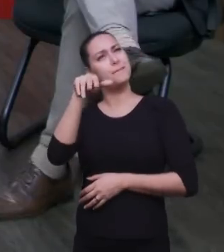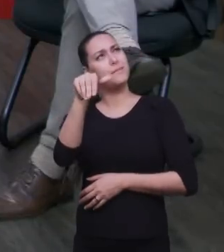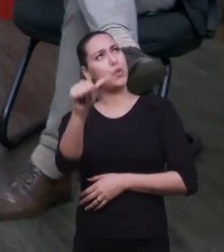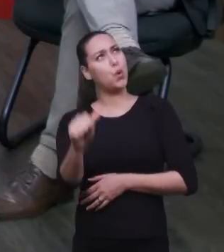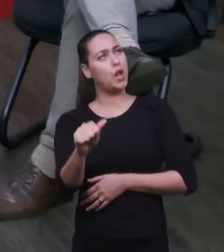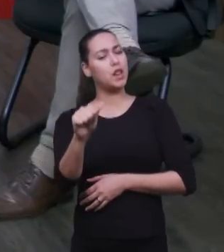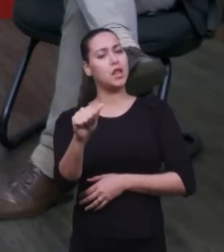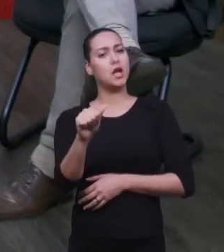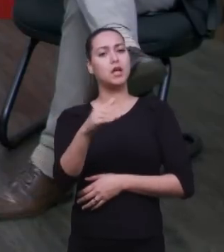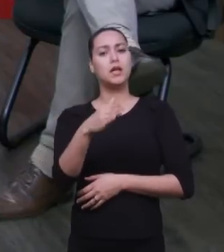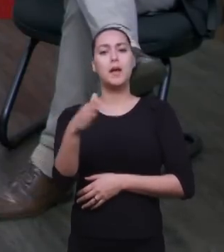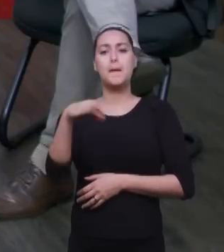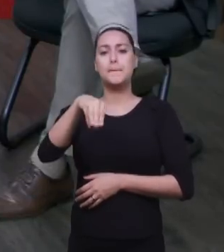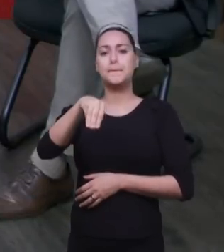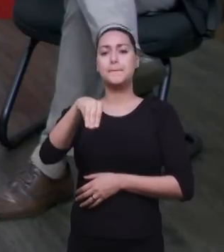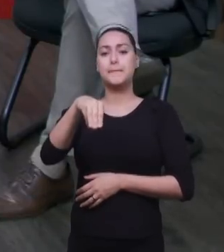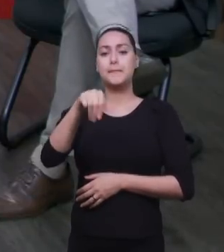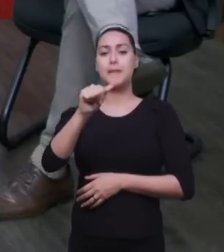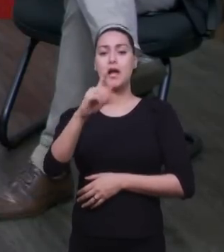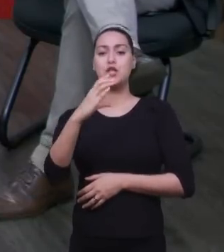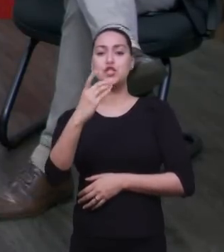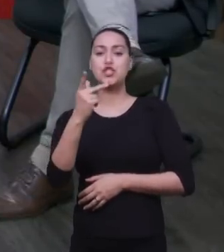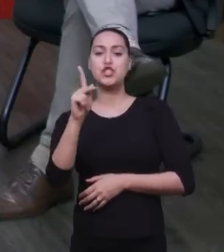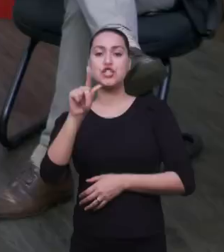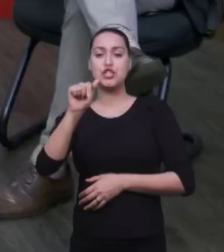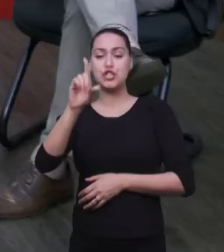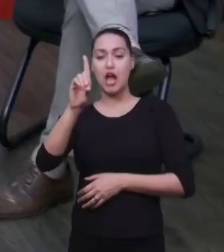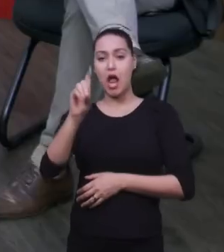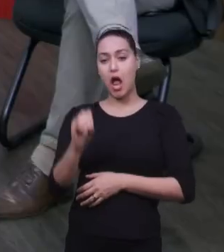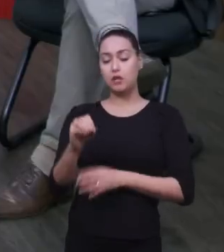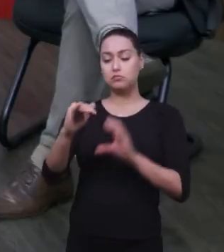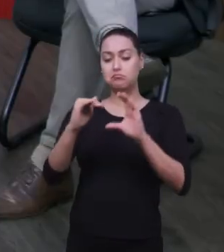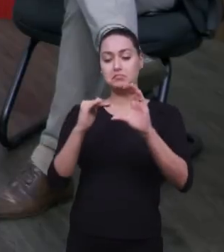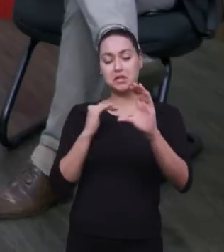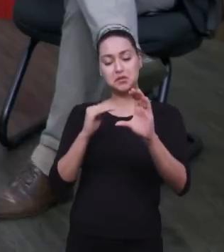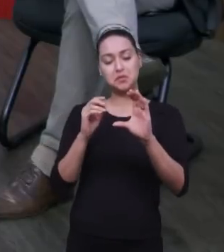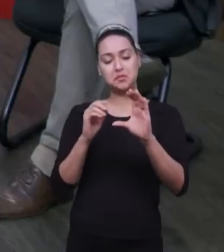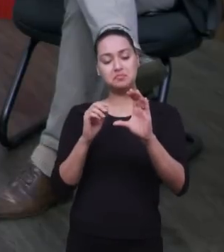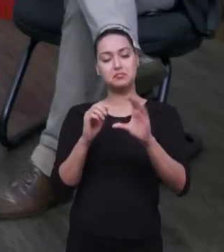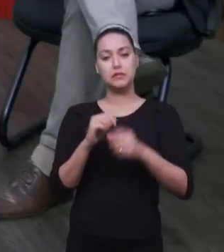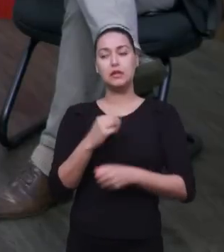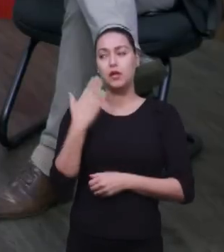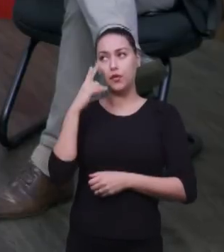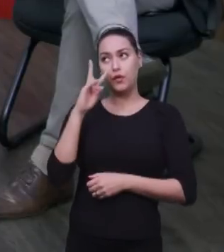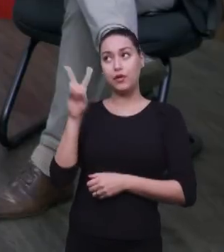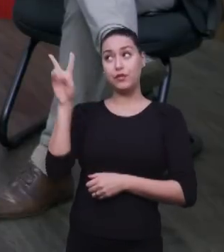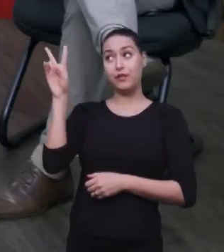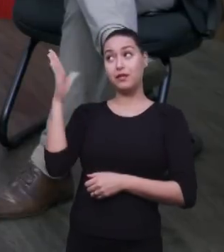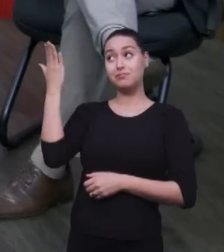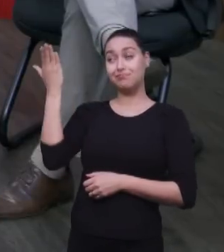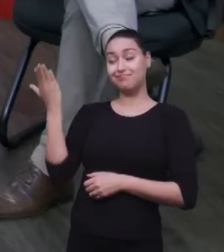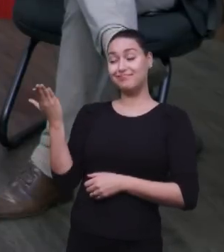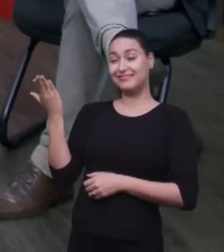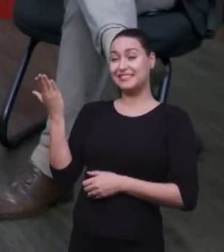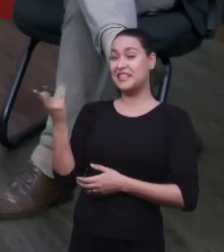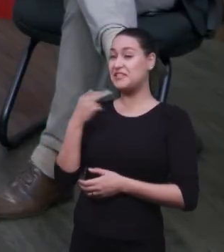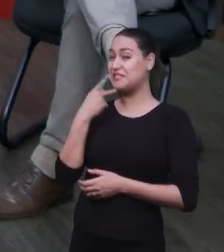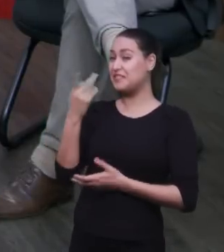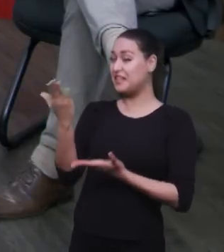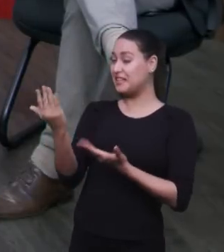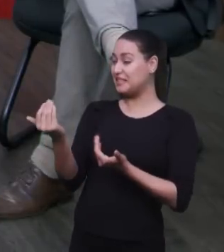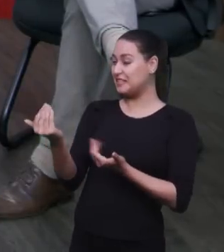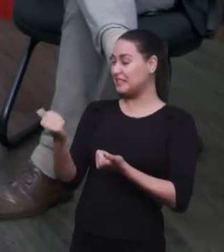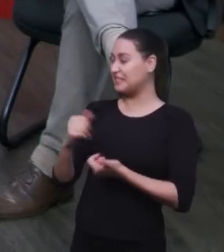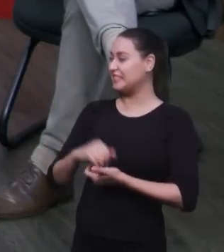Bruna Machado, quem mandou esse vídeo. Vamos assistir a esse quadro